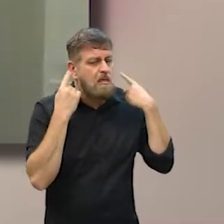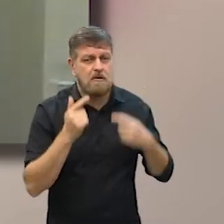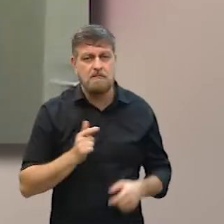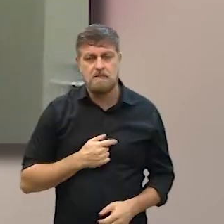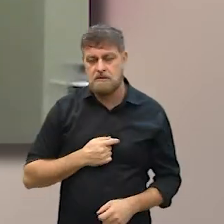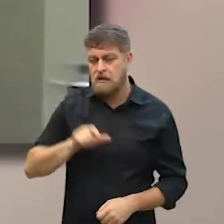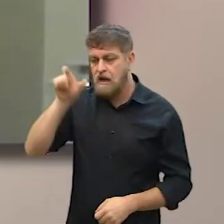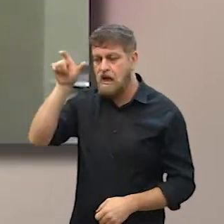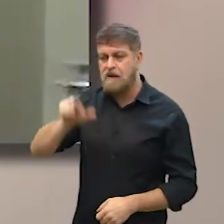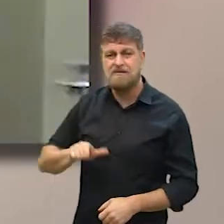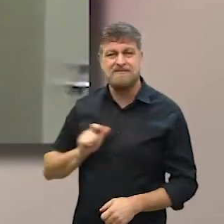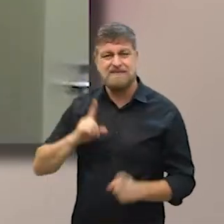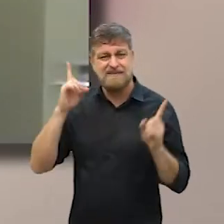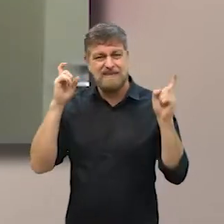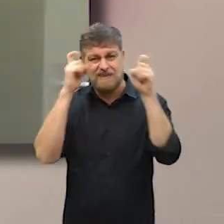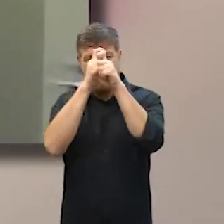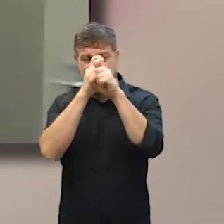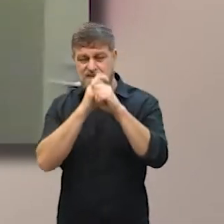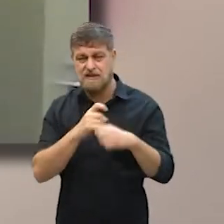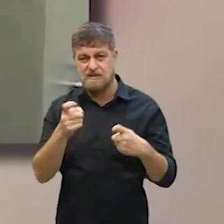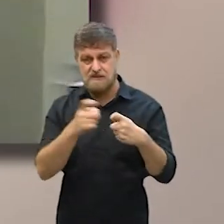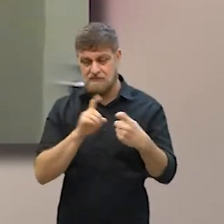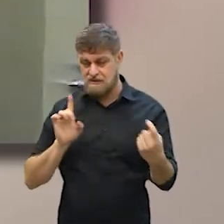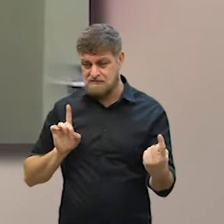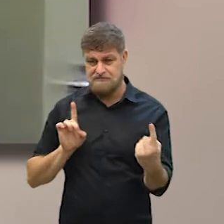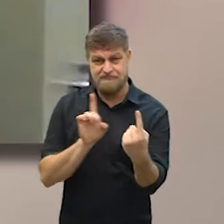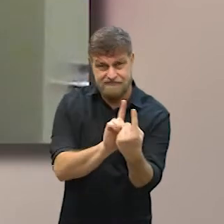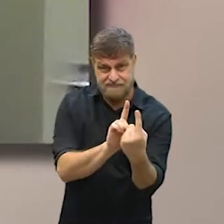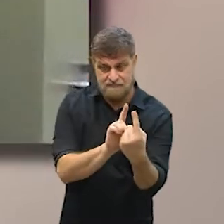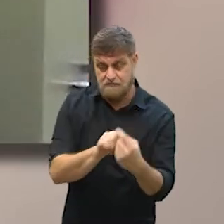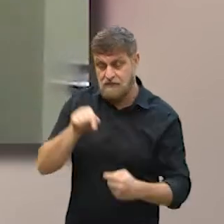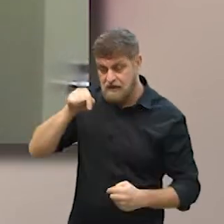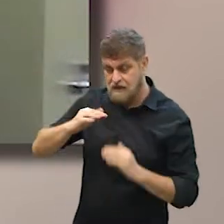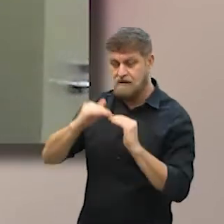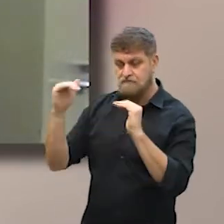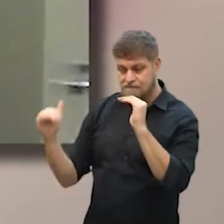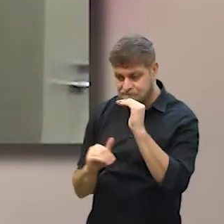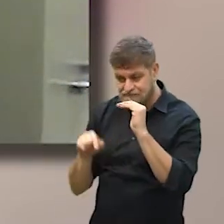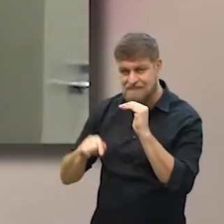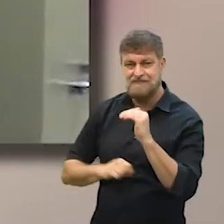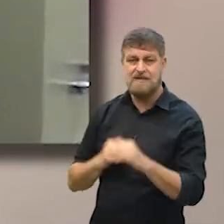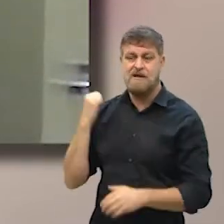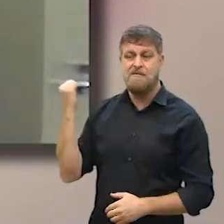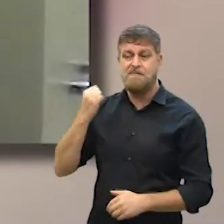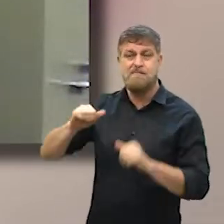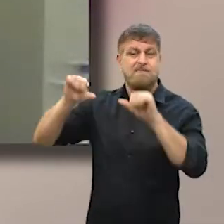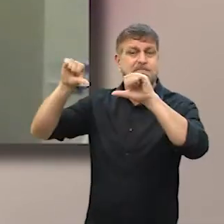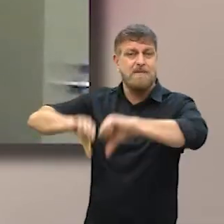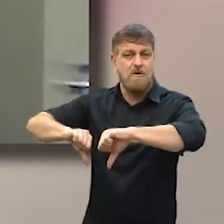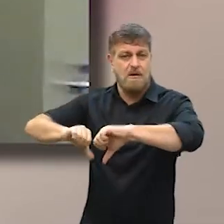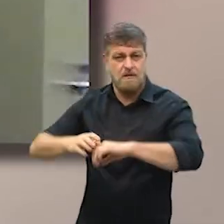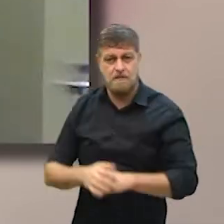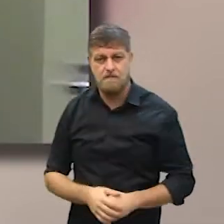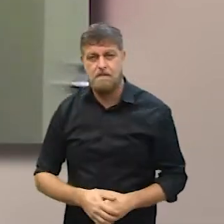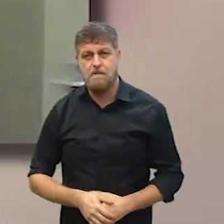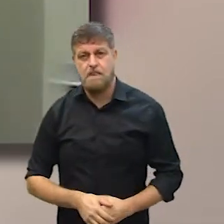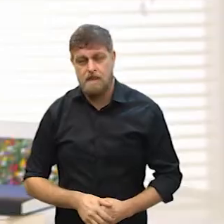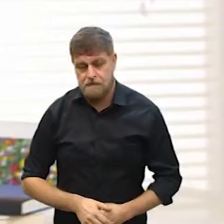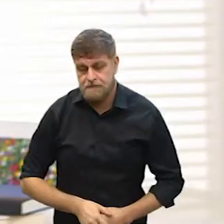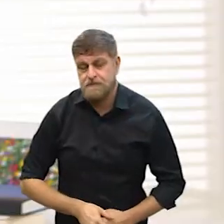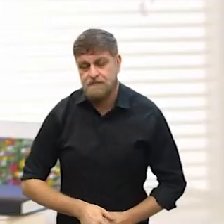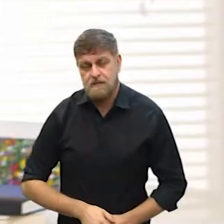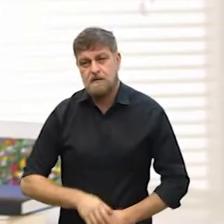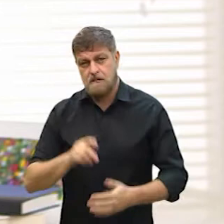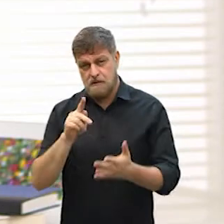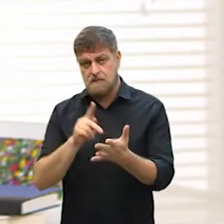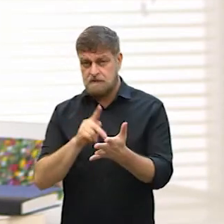quando tem assistência elas até têm dificuldade até de chegar até o médico então esse paciente não aqueles que têm o pior do nosso é o